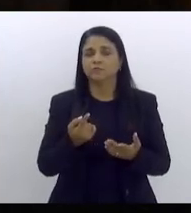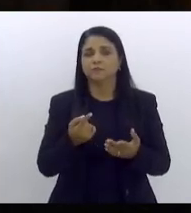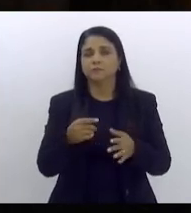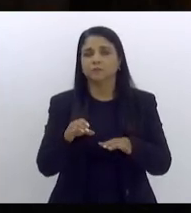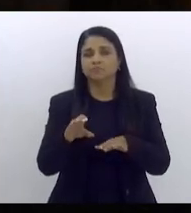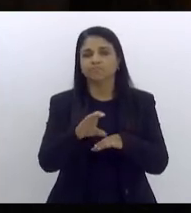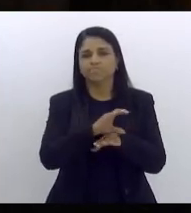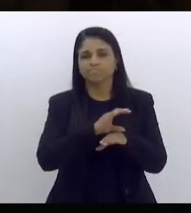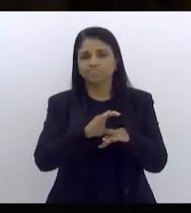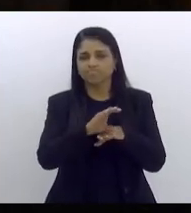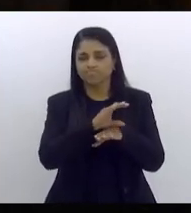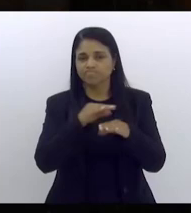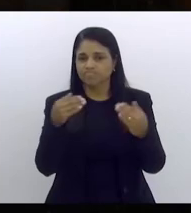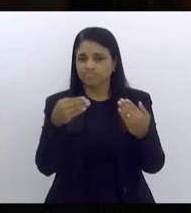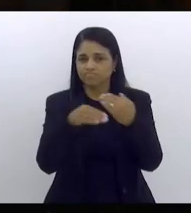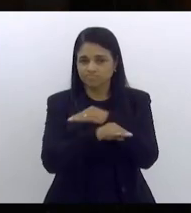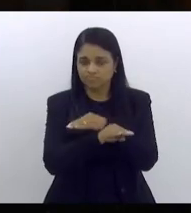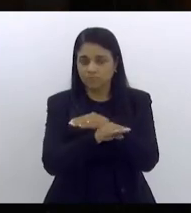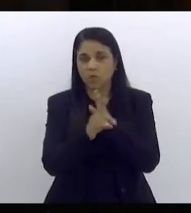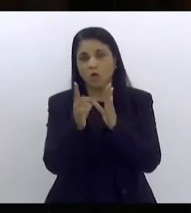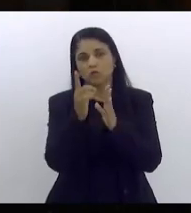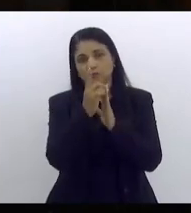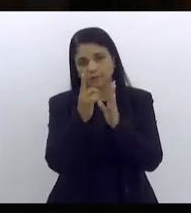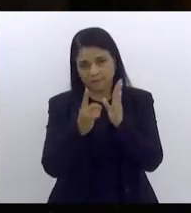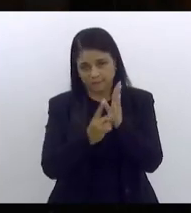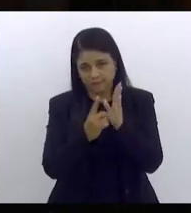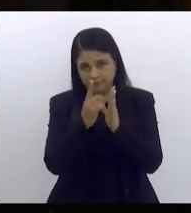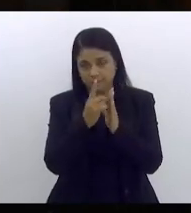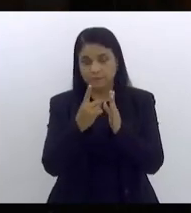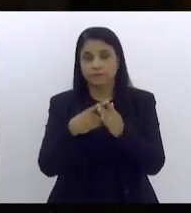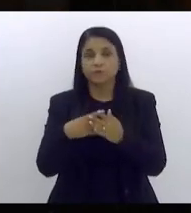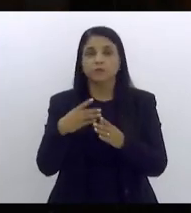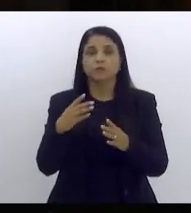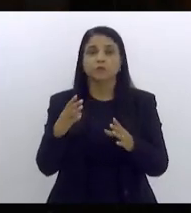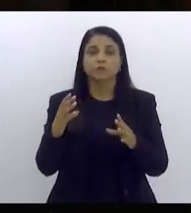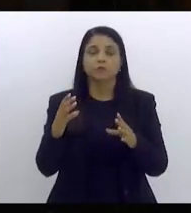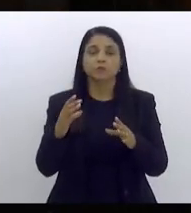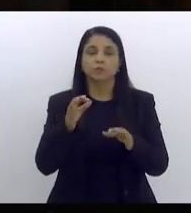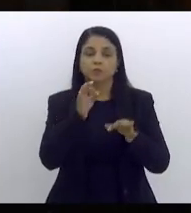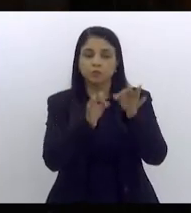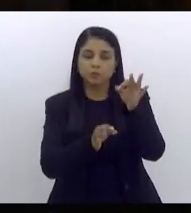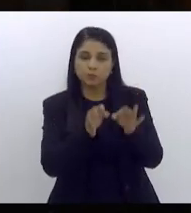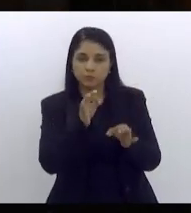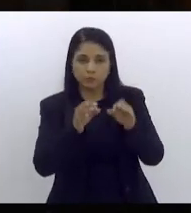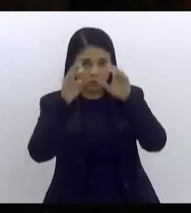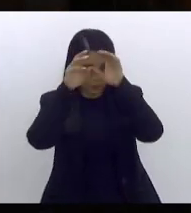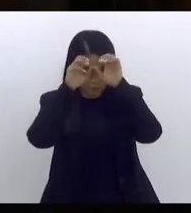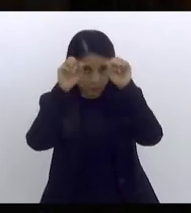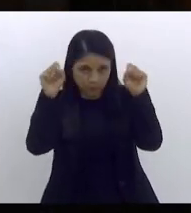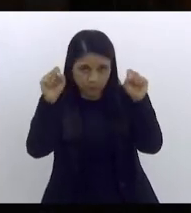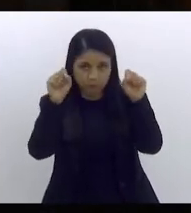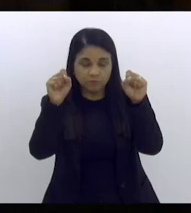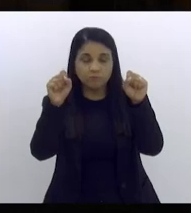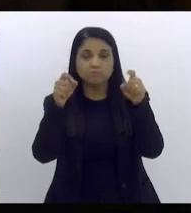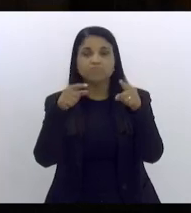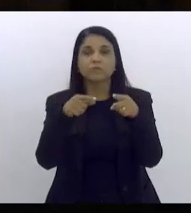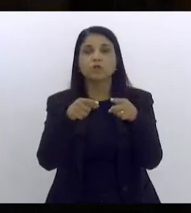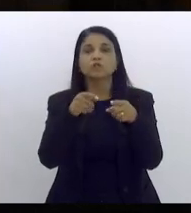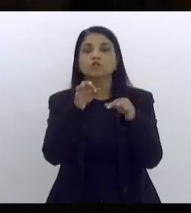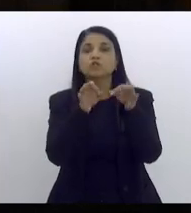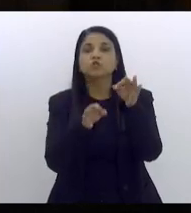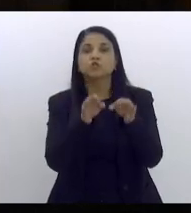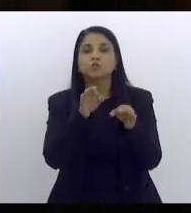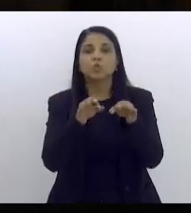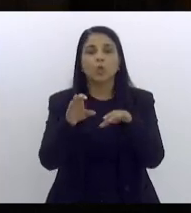inconstitucionalidade em relação a esses decretos, e o Tribunal de Justiça o julgou inconstitucional por